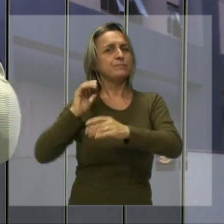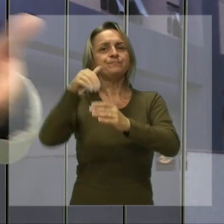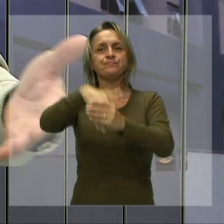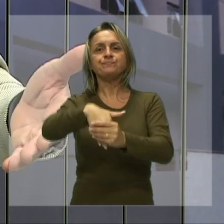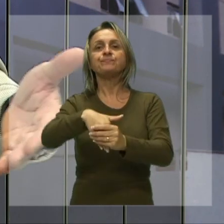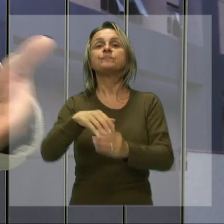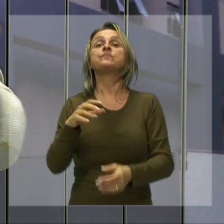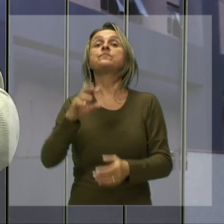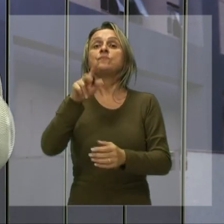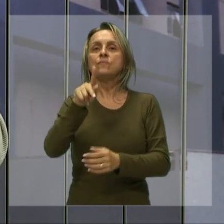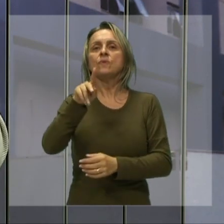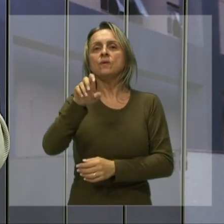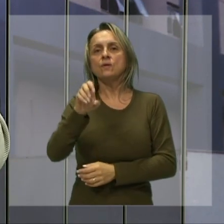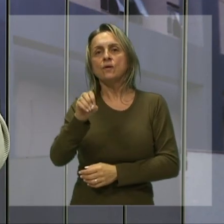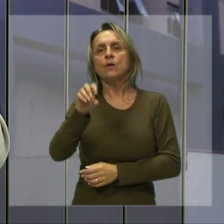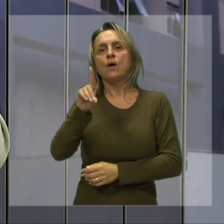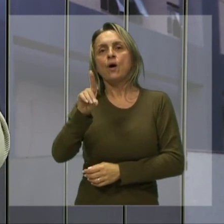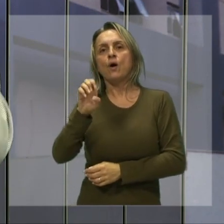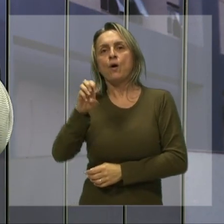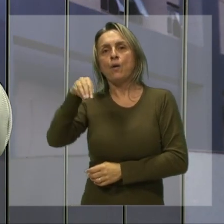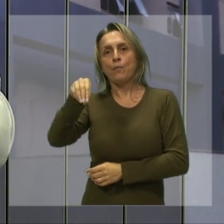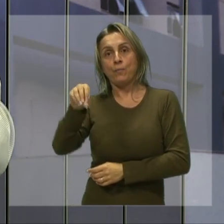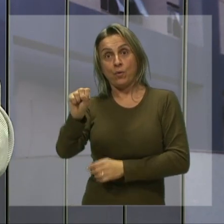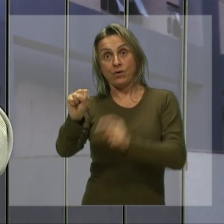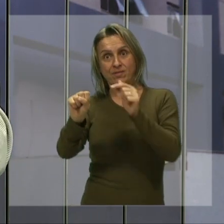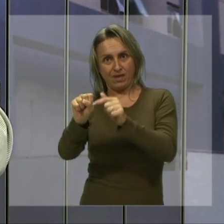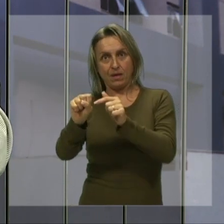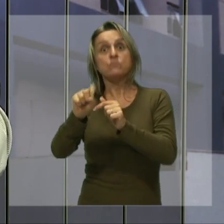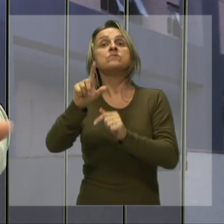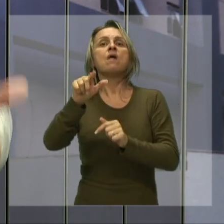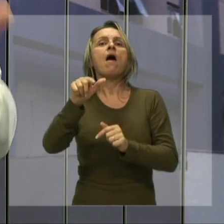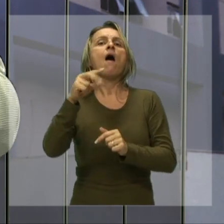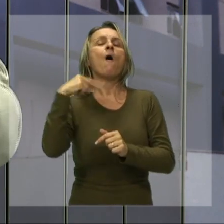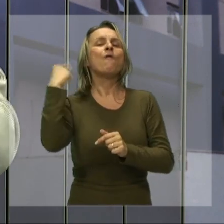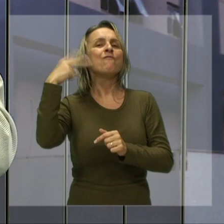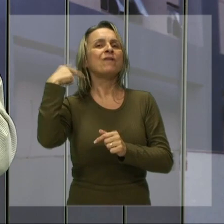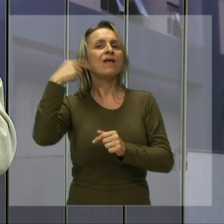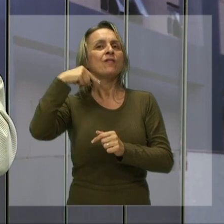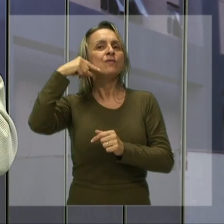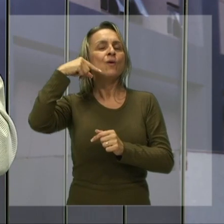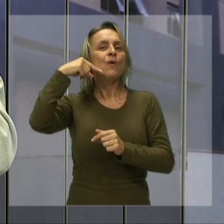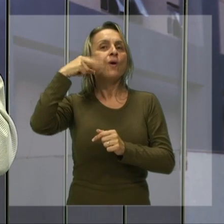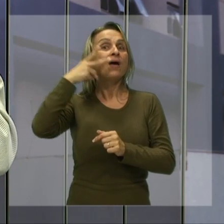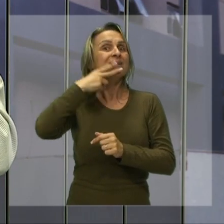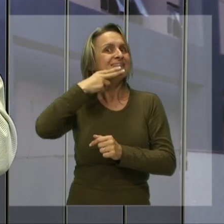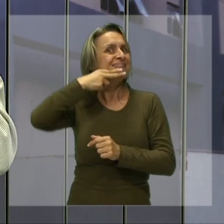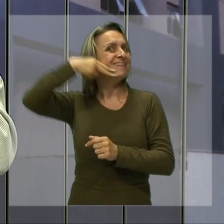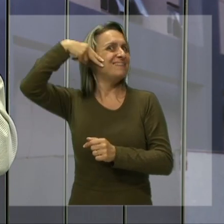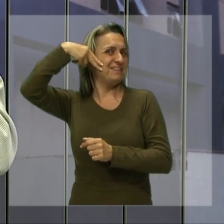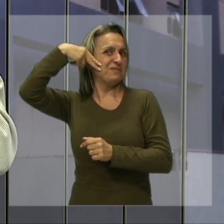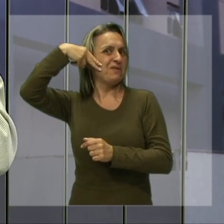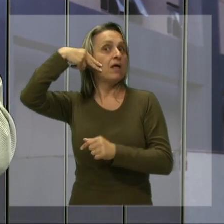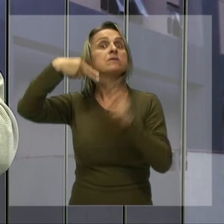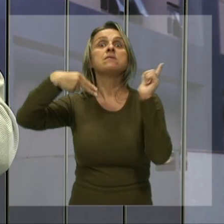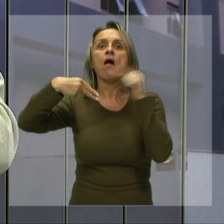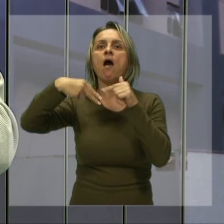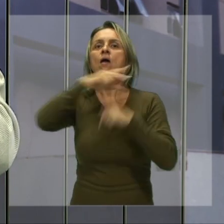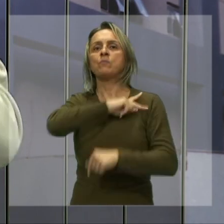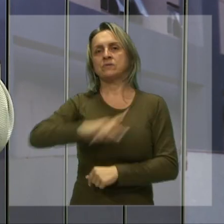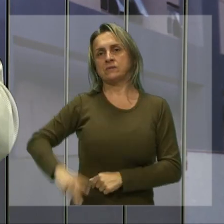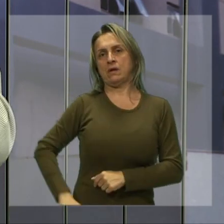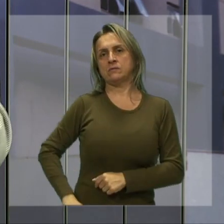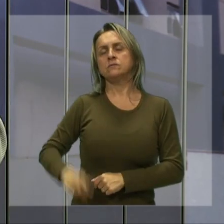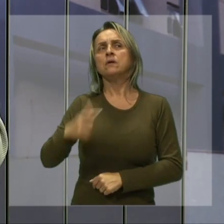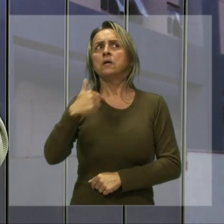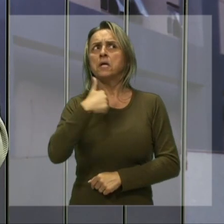que estava os 4 anos na legislatura conosco, é o presidente. Então, pela proximidade que eu tenho ao Nicolas, nesse sentido,